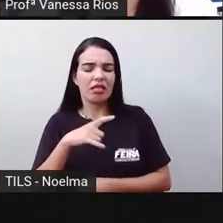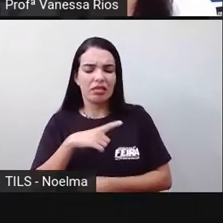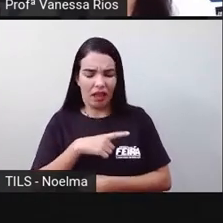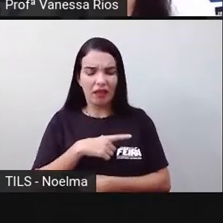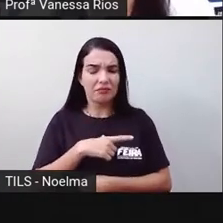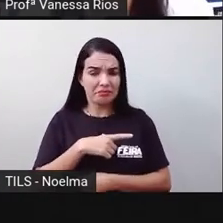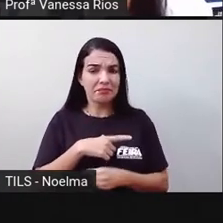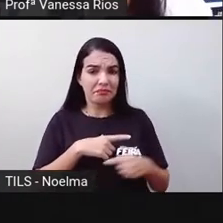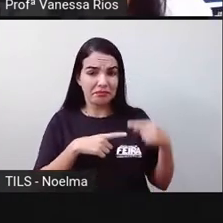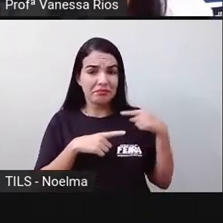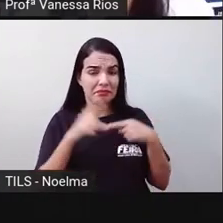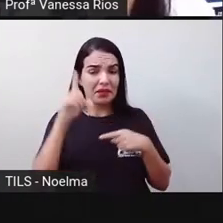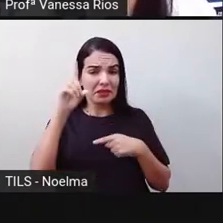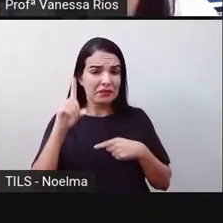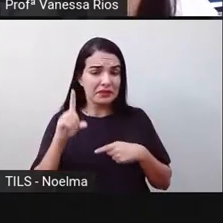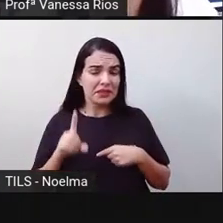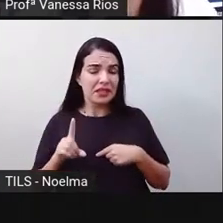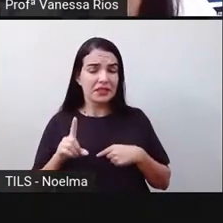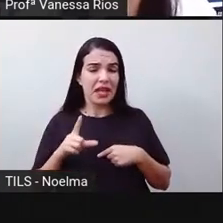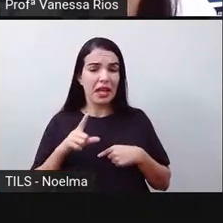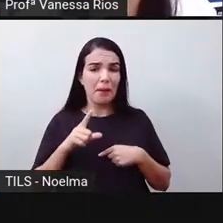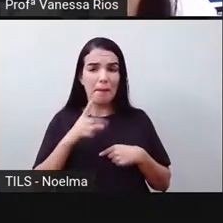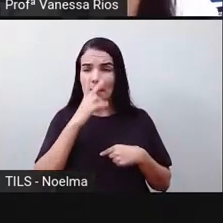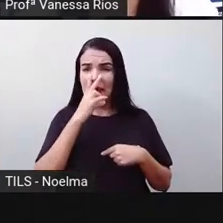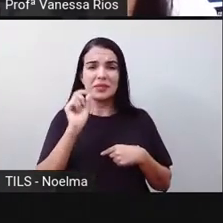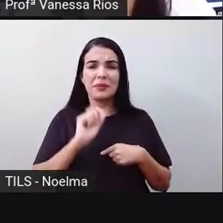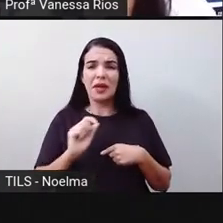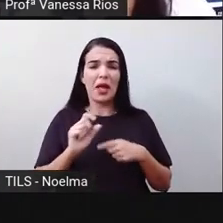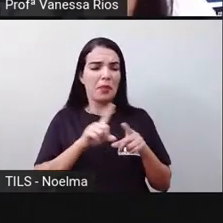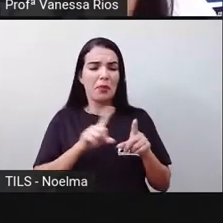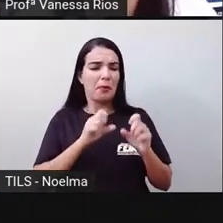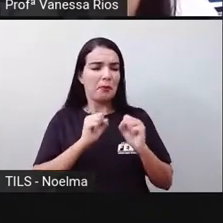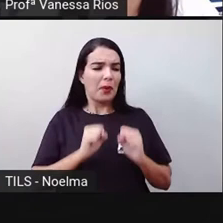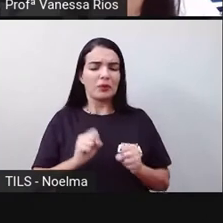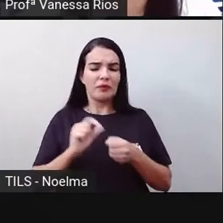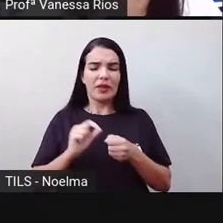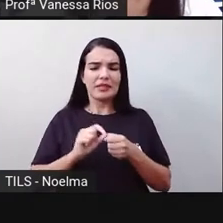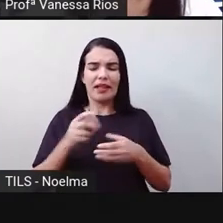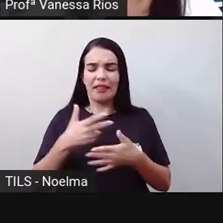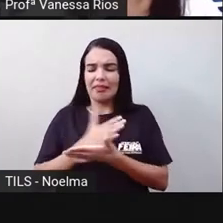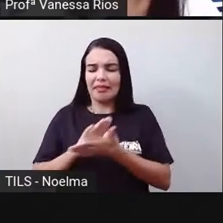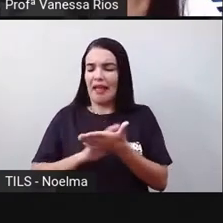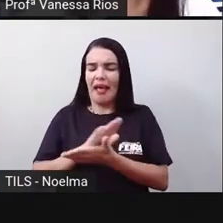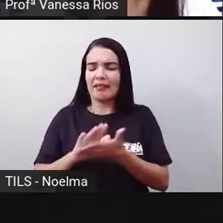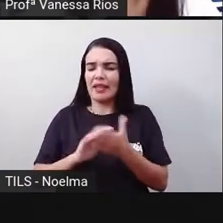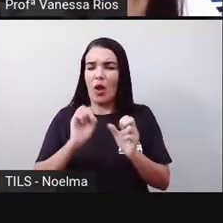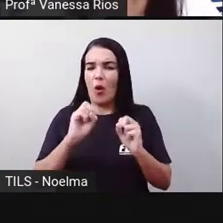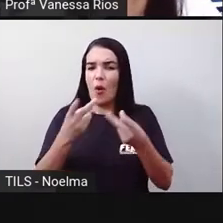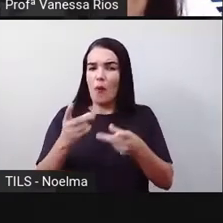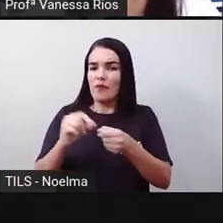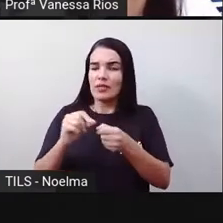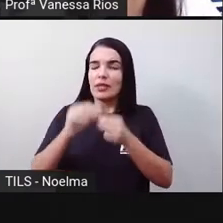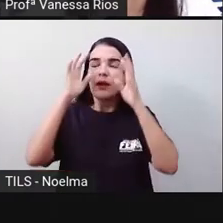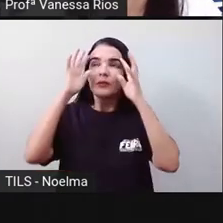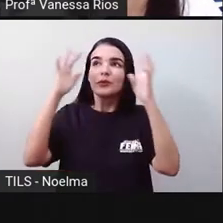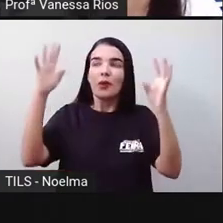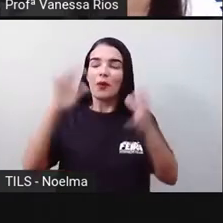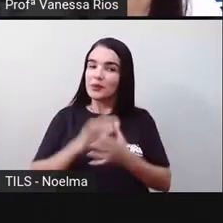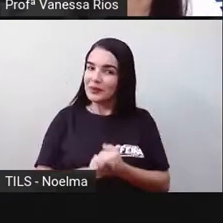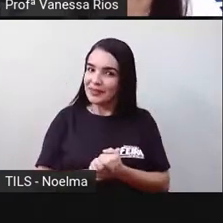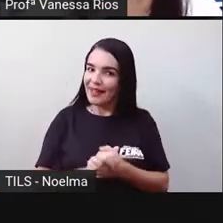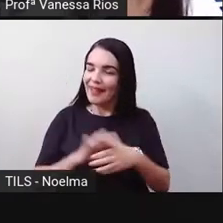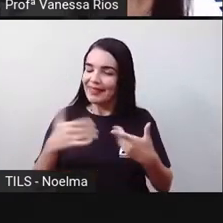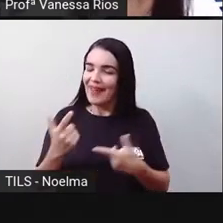alguma deficiência se torna incapaz de realizar seus sonhos. Tamara aí tem o sonho de